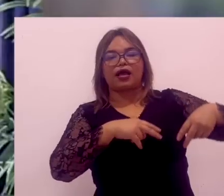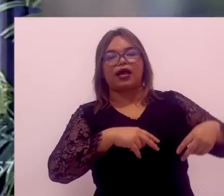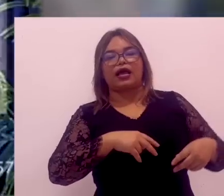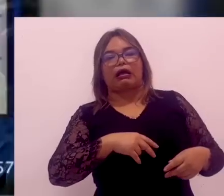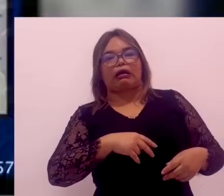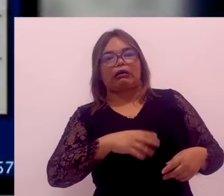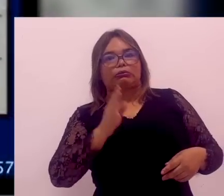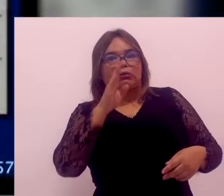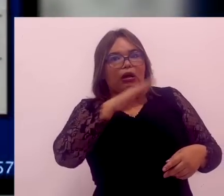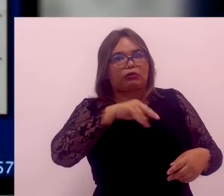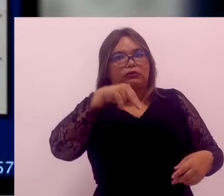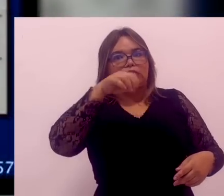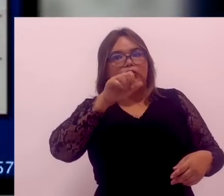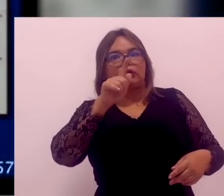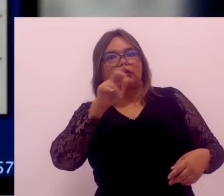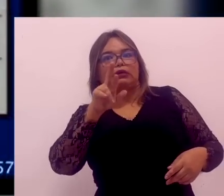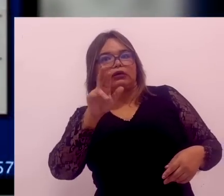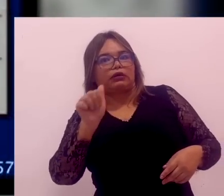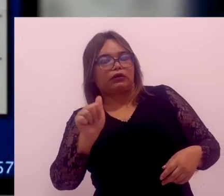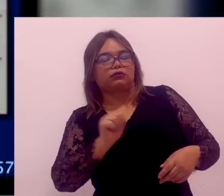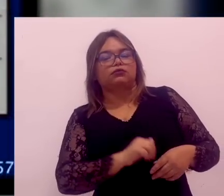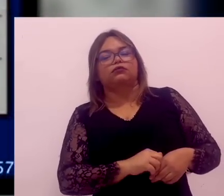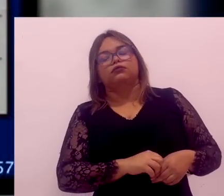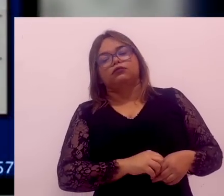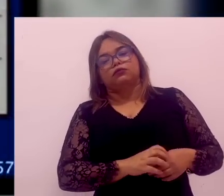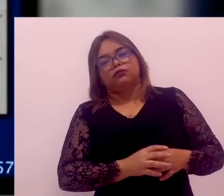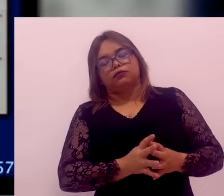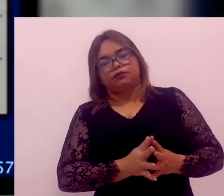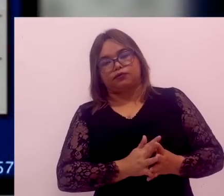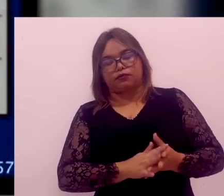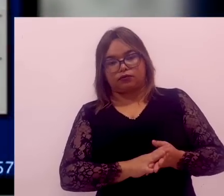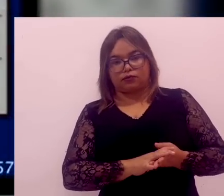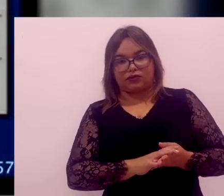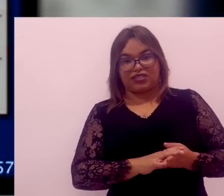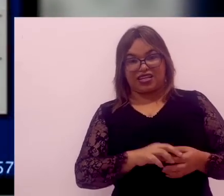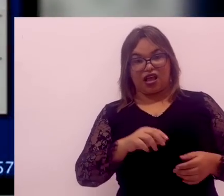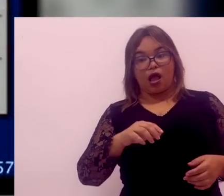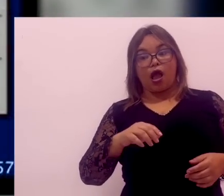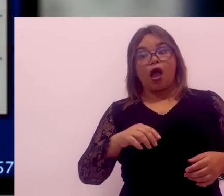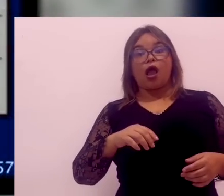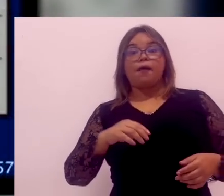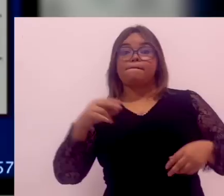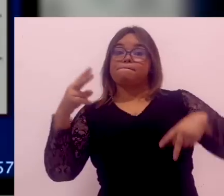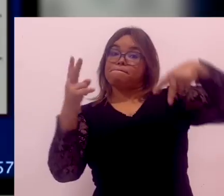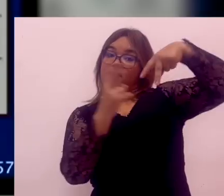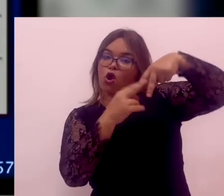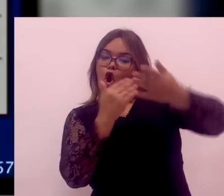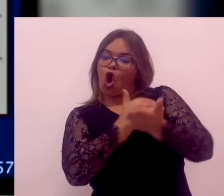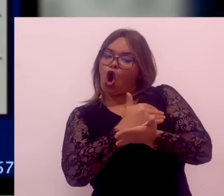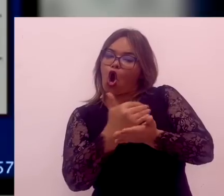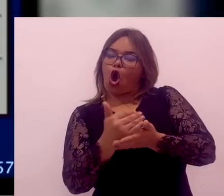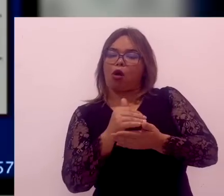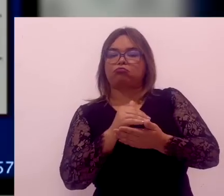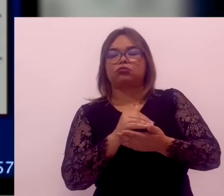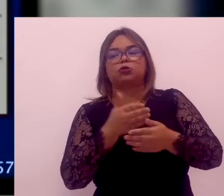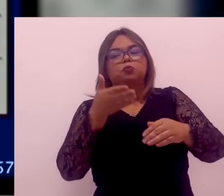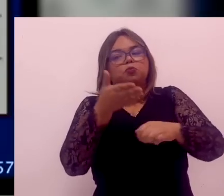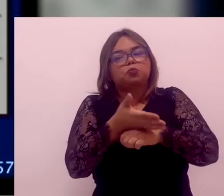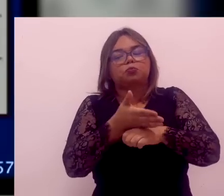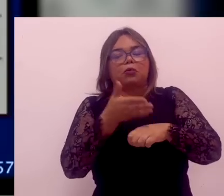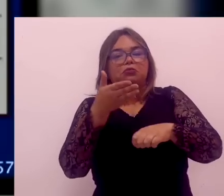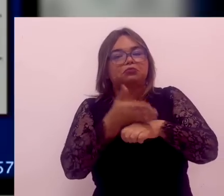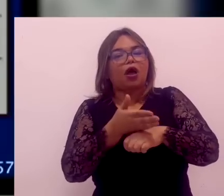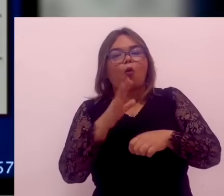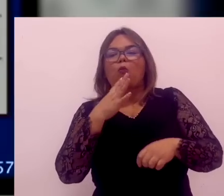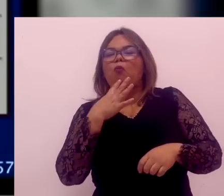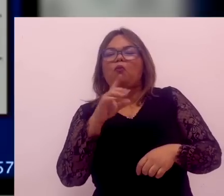Mas quando você sobe nos escalões da maçonaria da Sala do Príncipe, então você se encontra com os Cavaleiros Templários